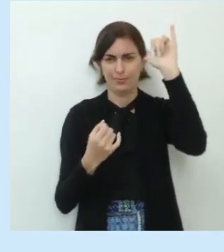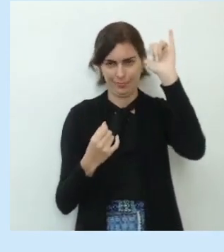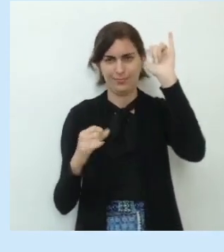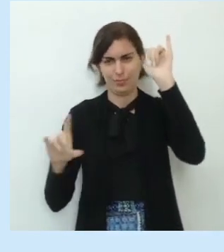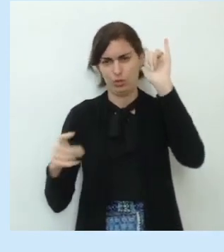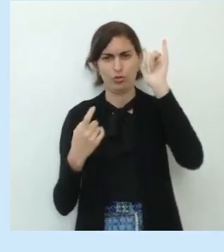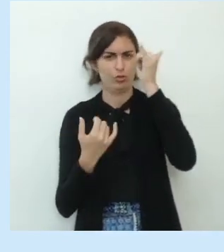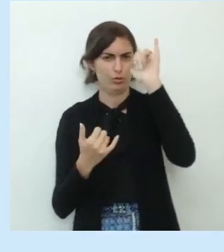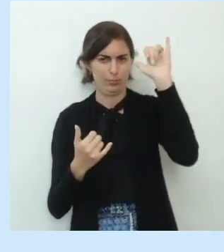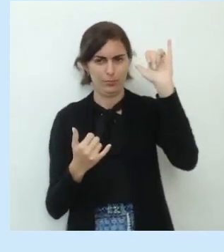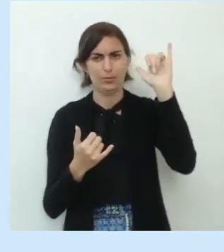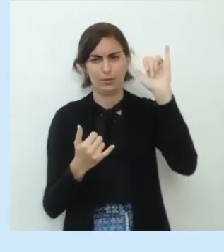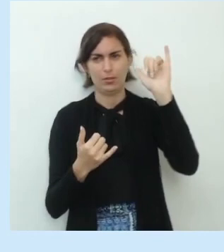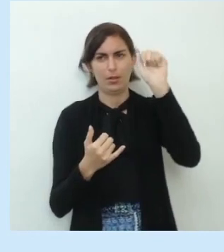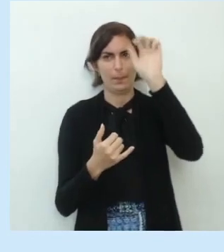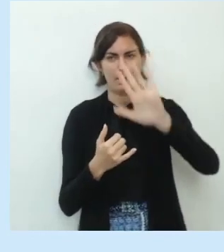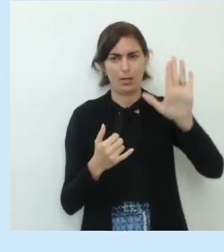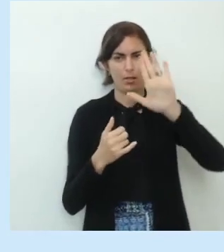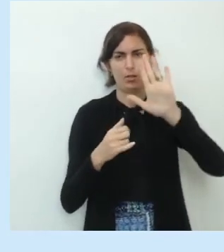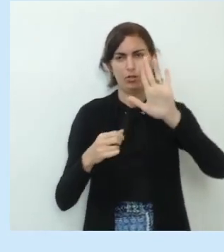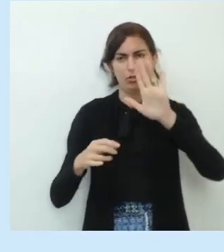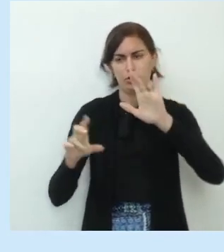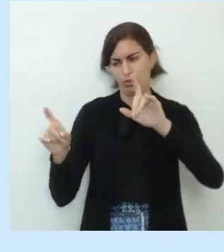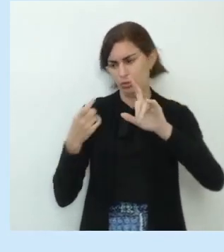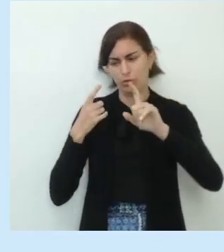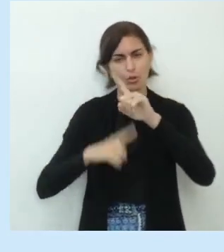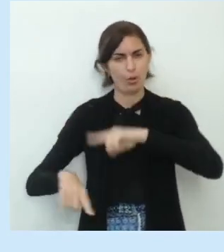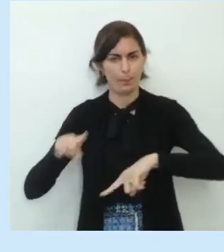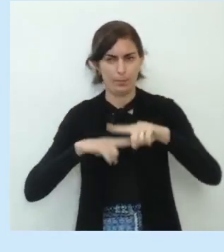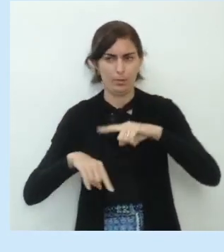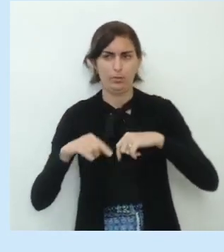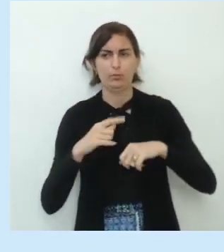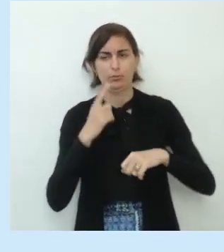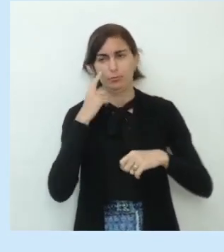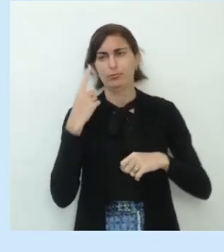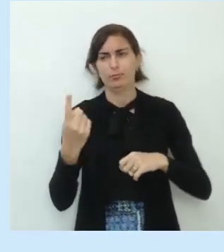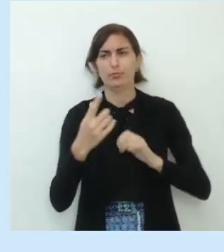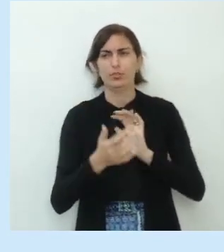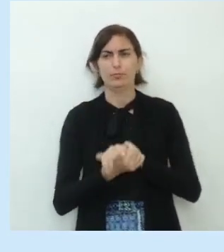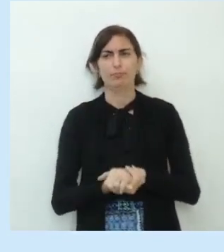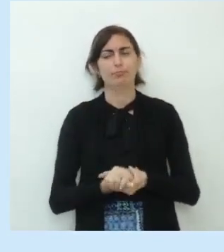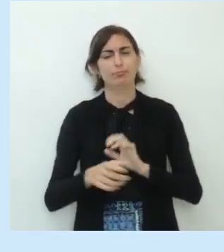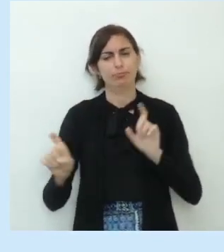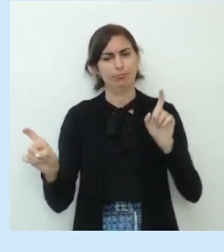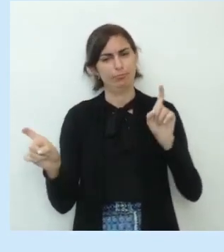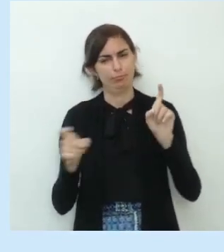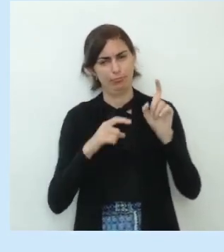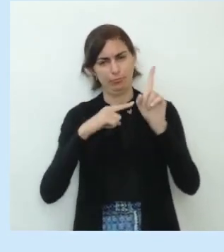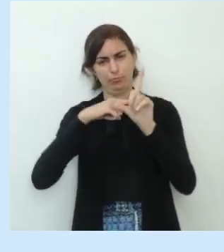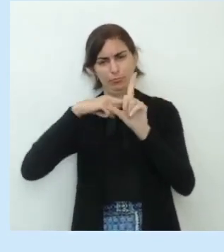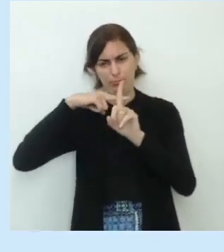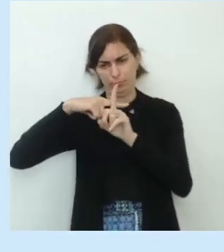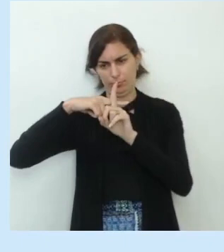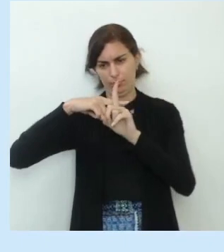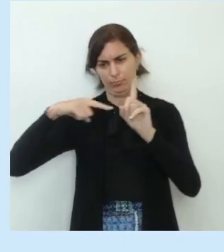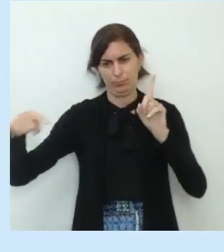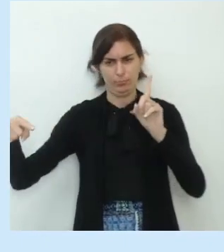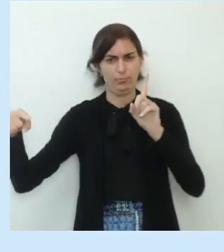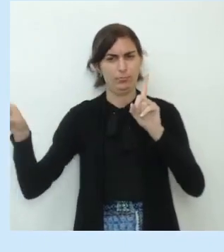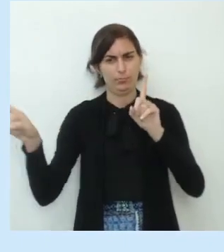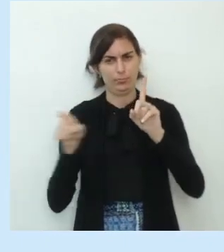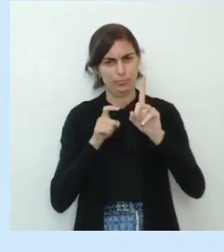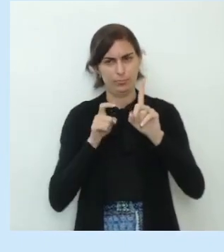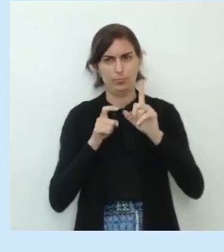do domínio e y a imagem, mas tem outros nomes para eles também. Se liga comigo, tá bom? Eixo das abscissas e eixo